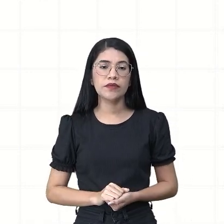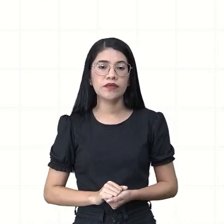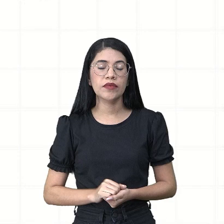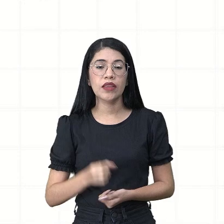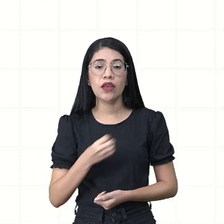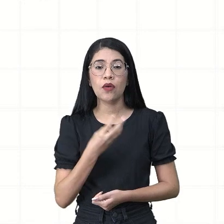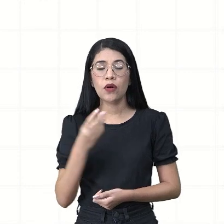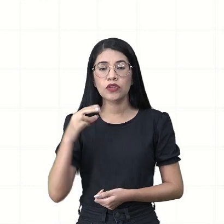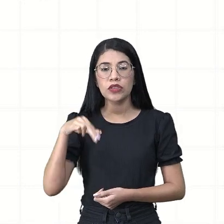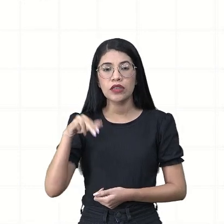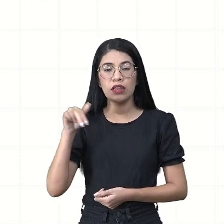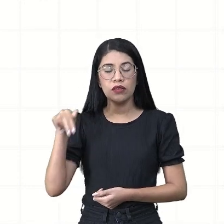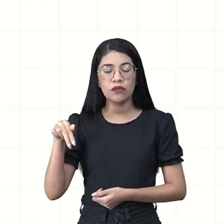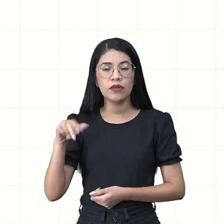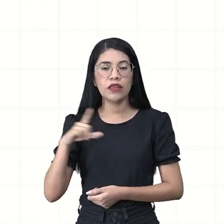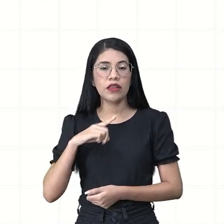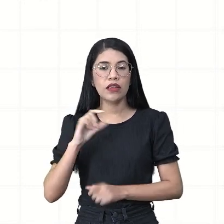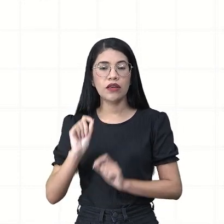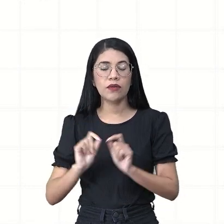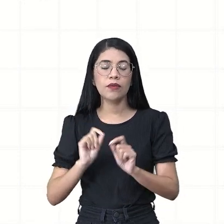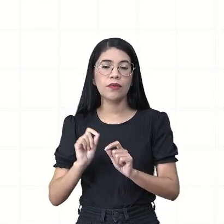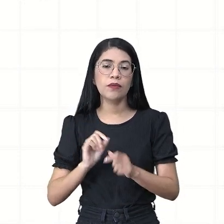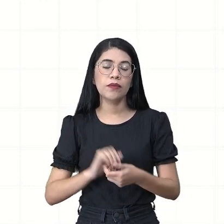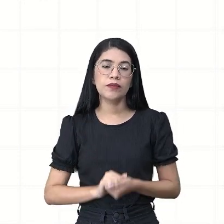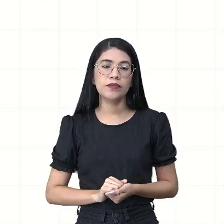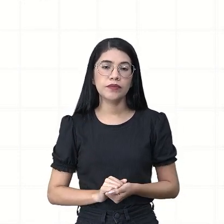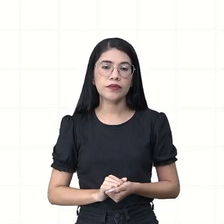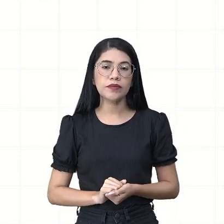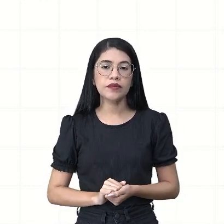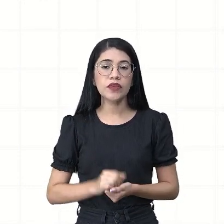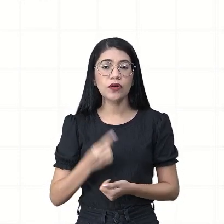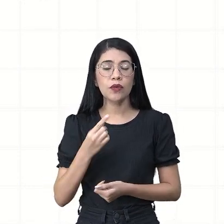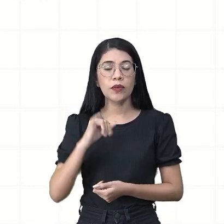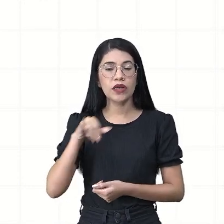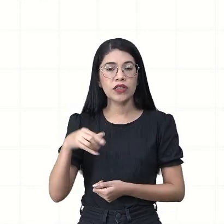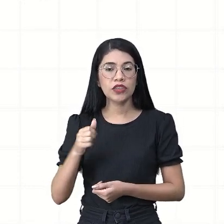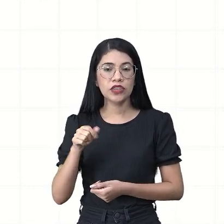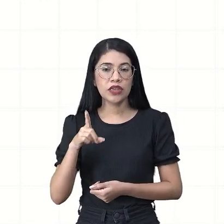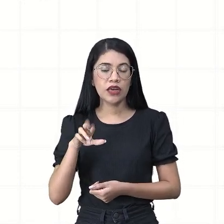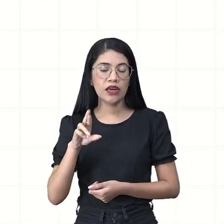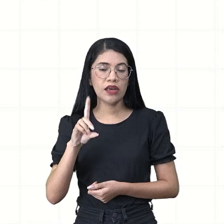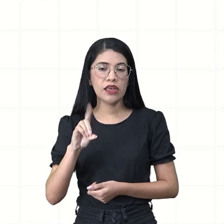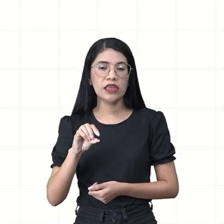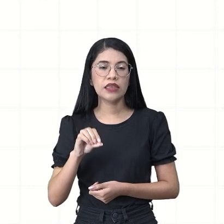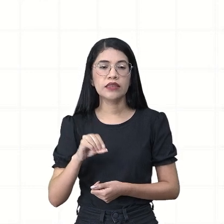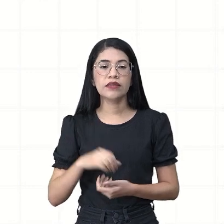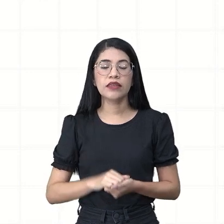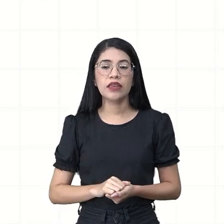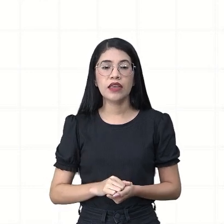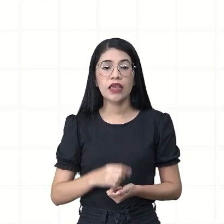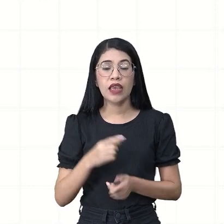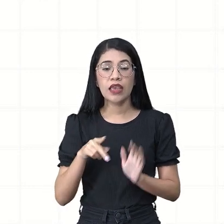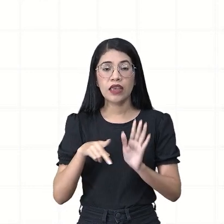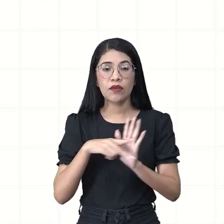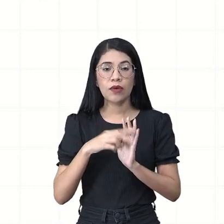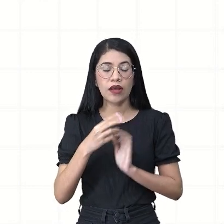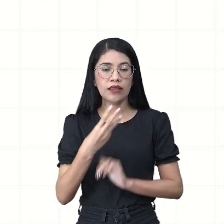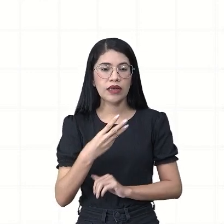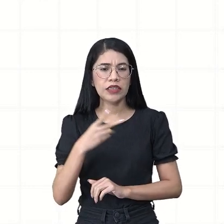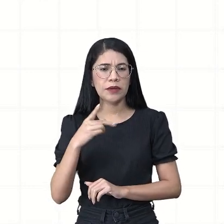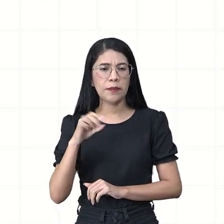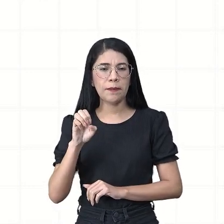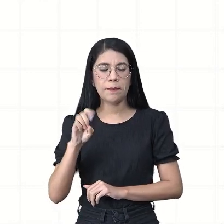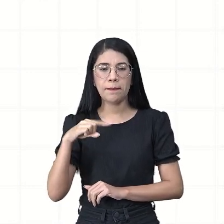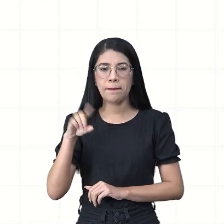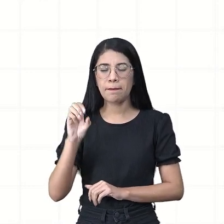quantos nanômetros tem uma jarda, sabendo que uma jarda é igual a 3 pés, né? Aí